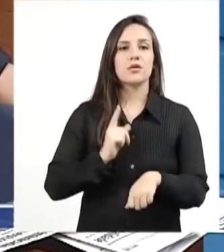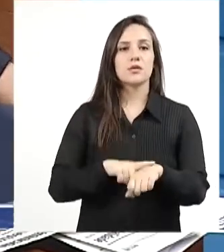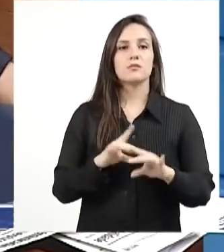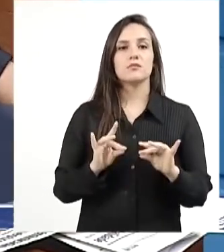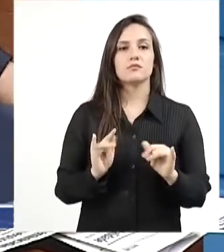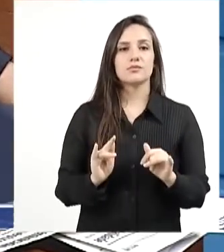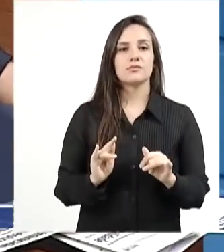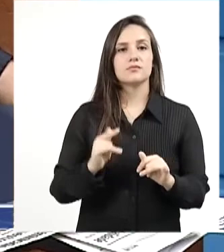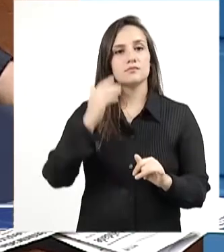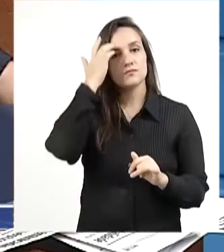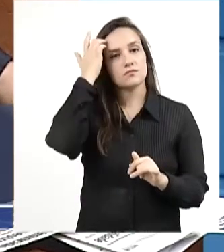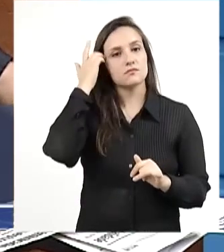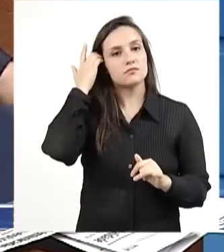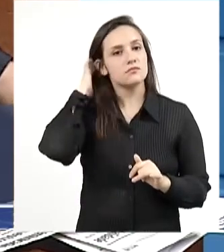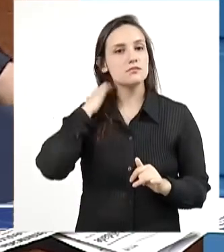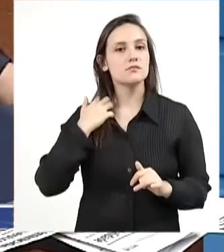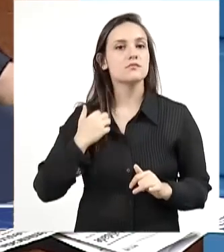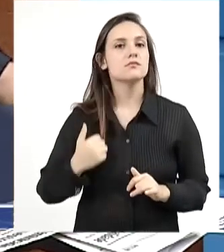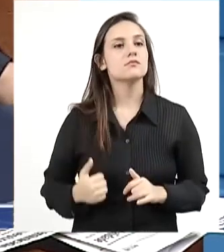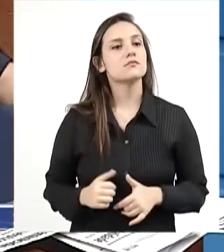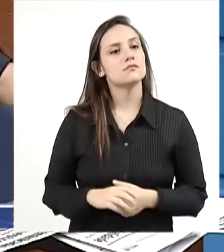já se esgotou.